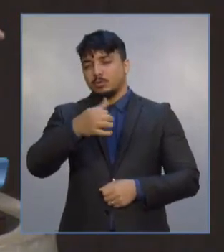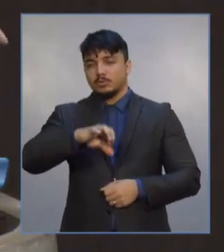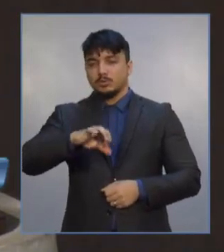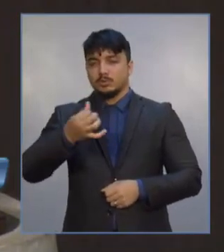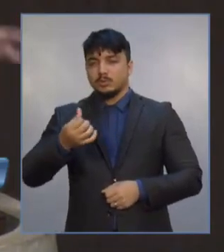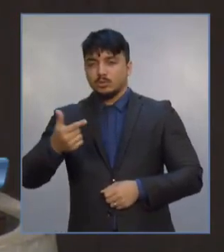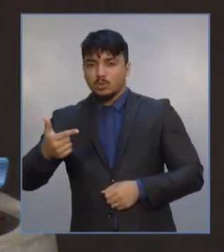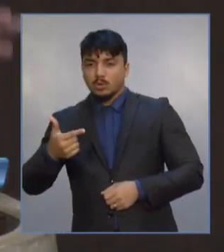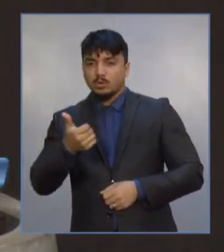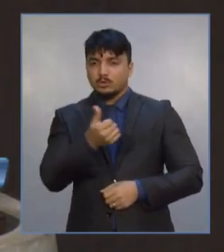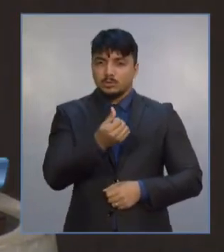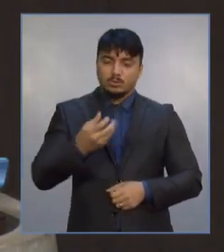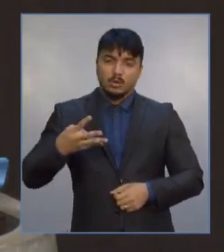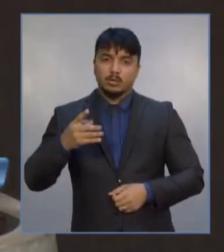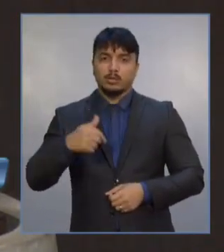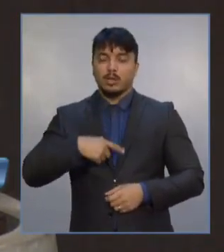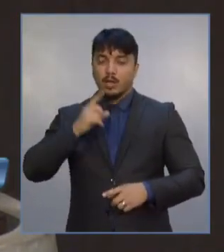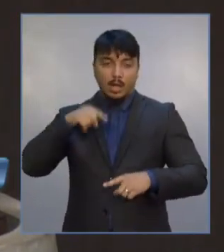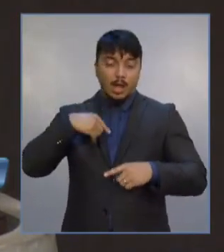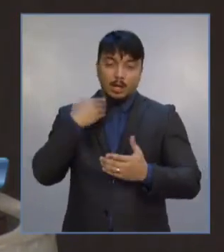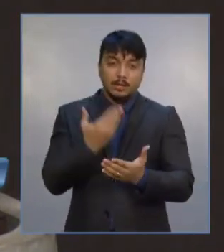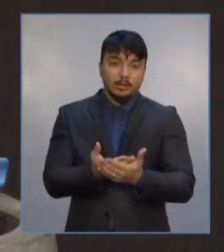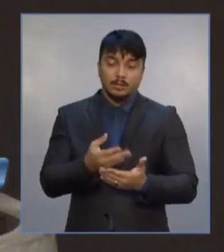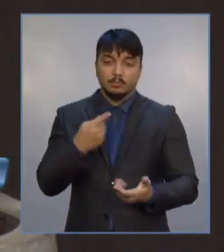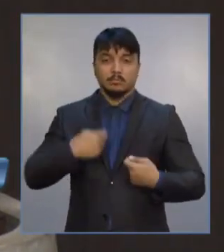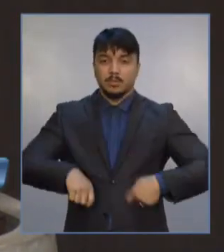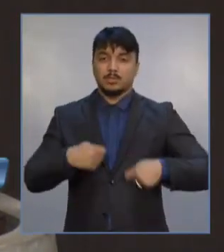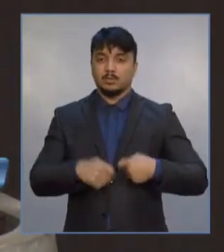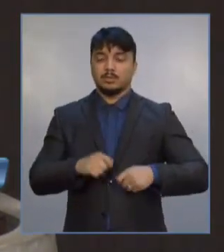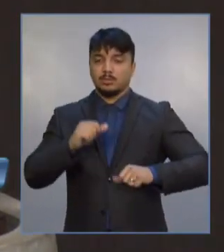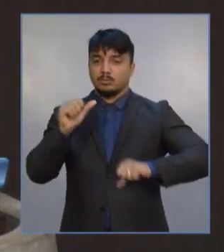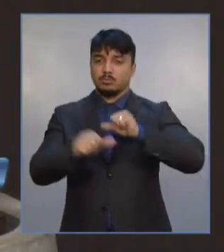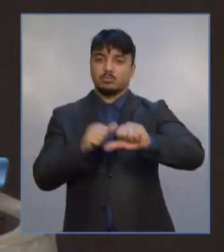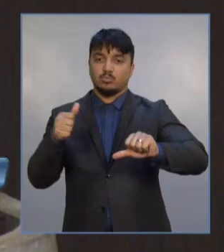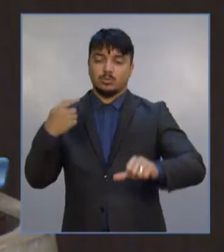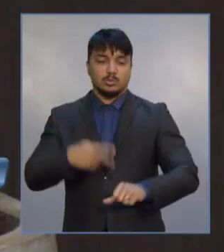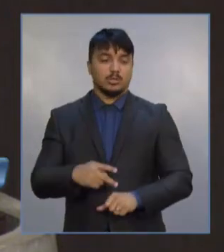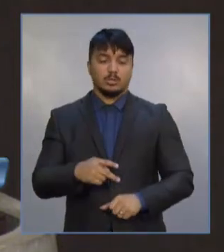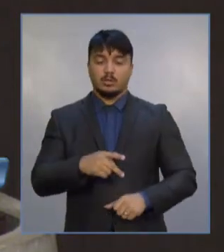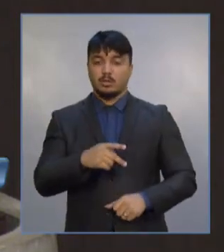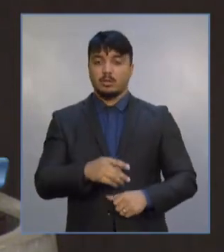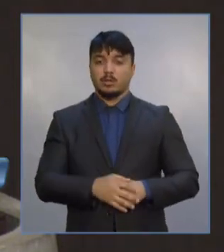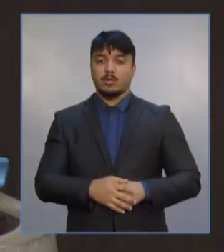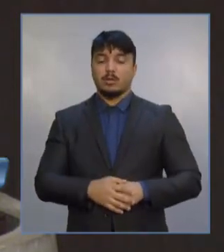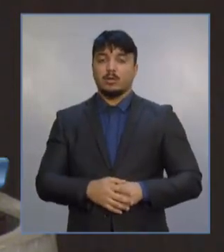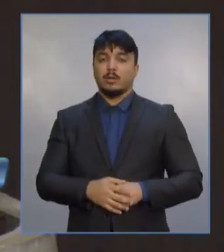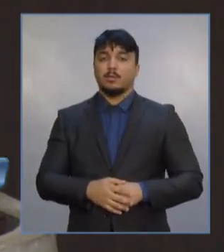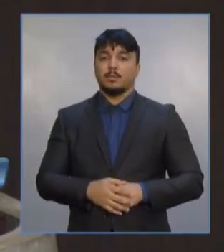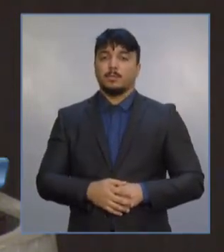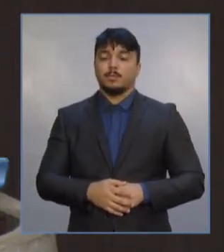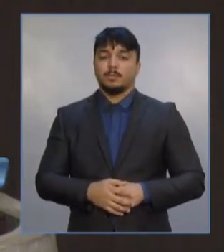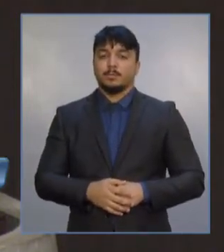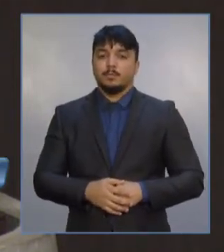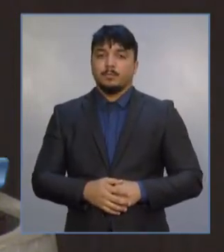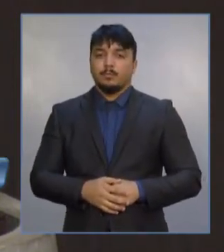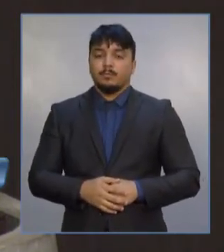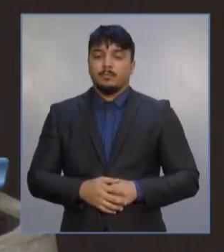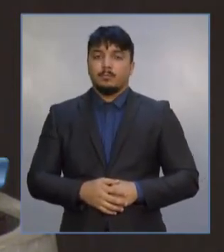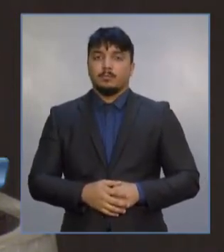agrária, educacional, bancária, fiscal. Até hoje devemos isso ao povo brasileiro. Até hoje devemos isso ao povo